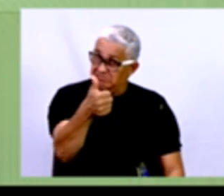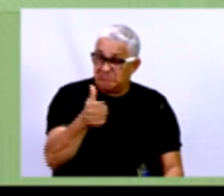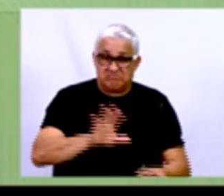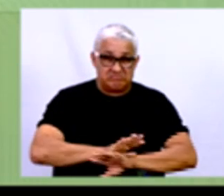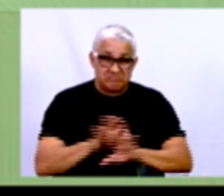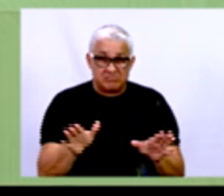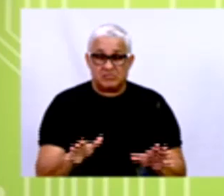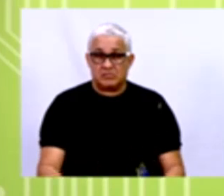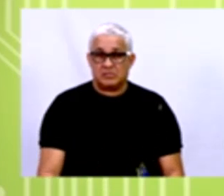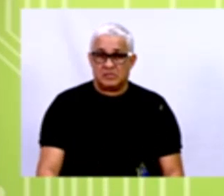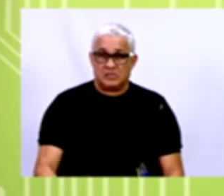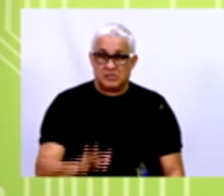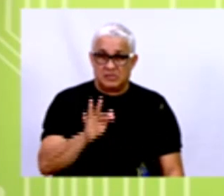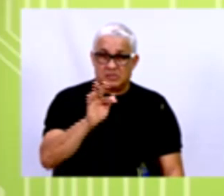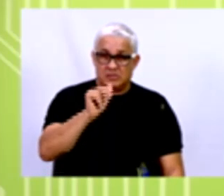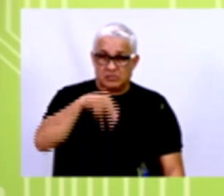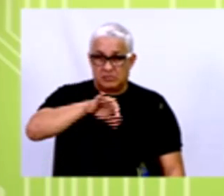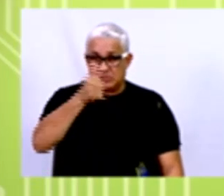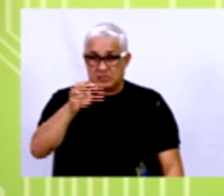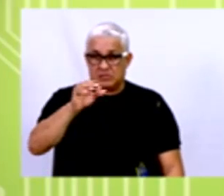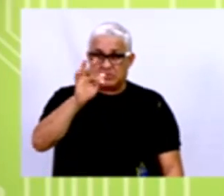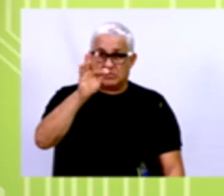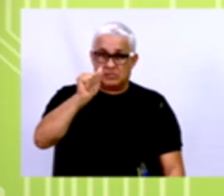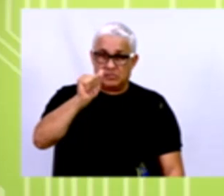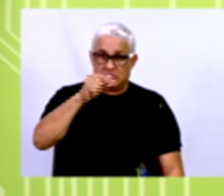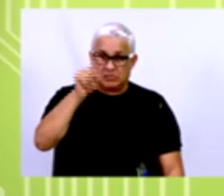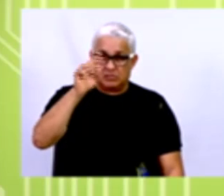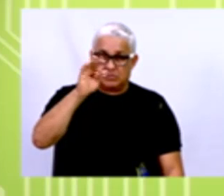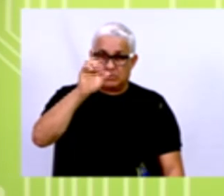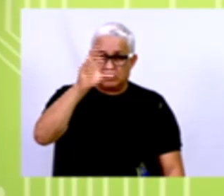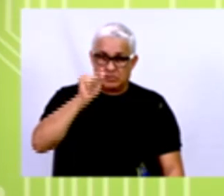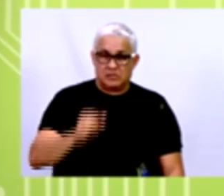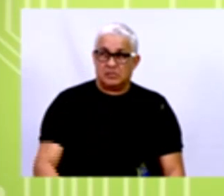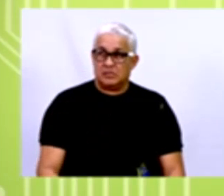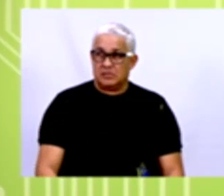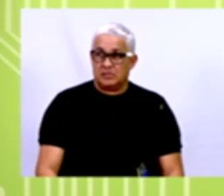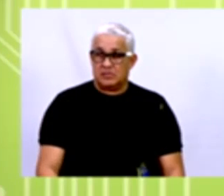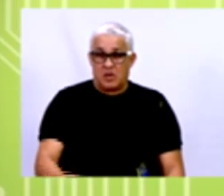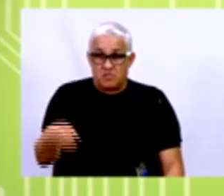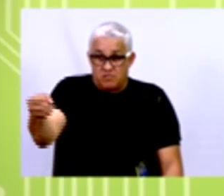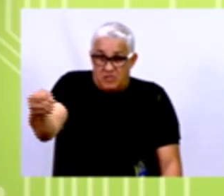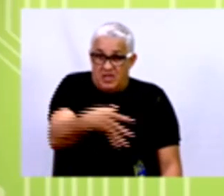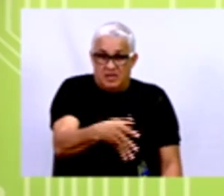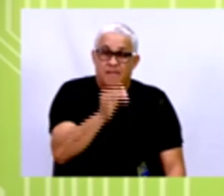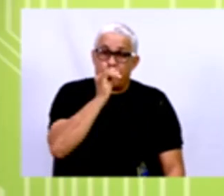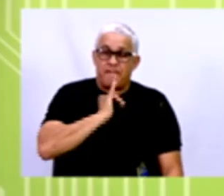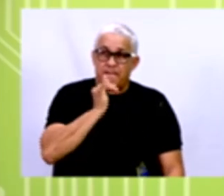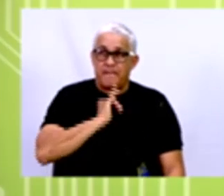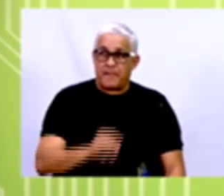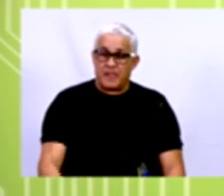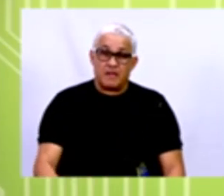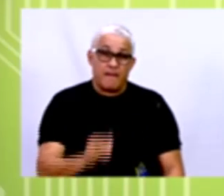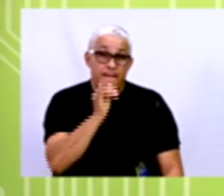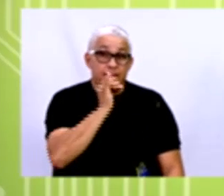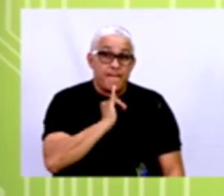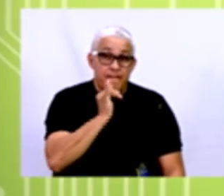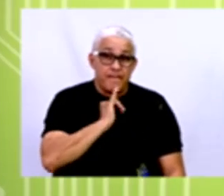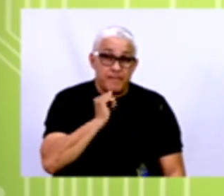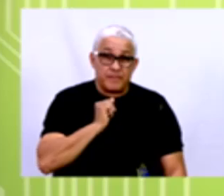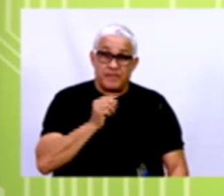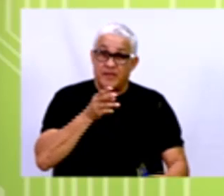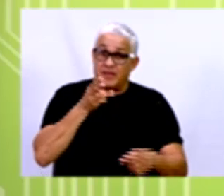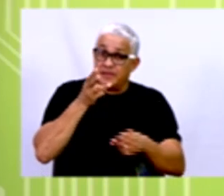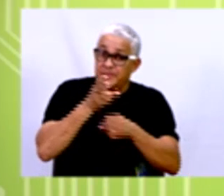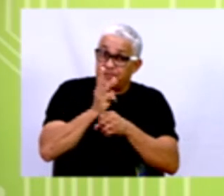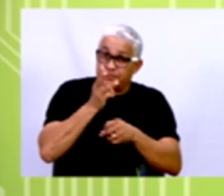Isso vai ser função fática. E um exemplo mais moderno, digamos assim, trazendo para a atualidade, por exemplo, no WhatsApp,